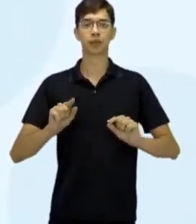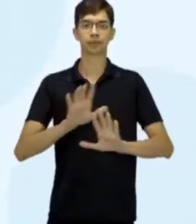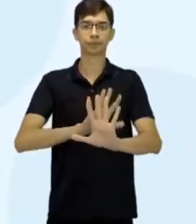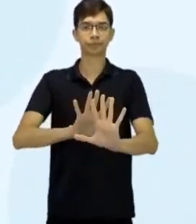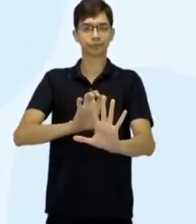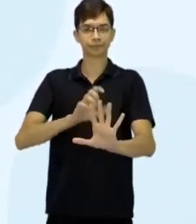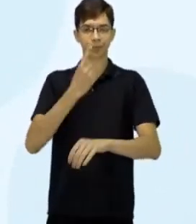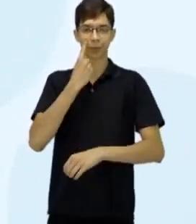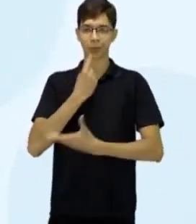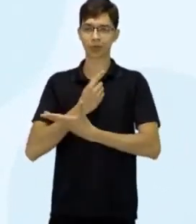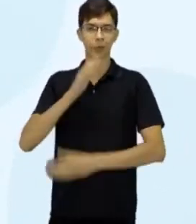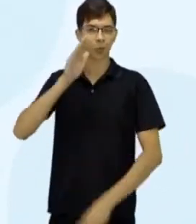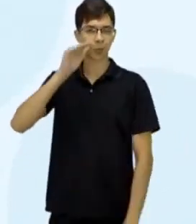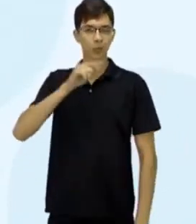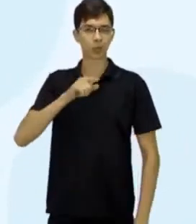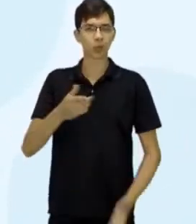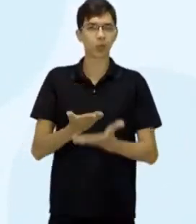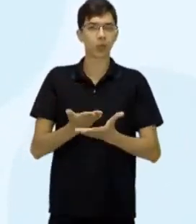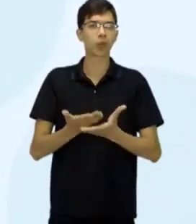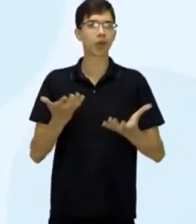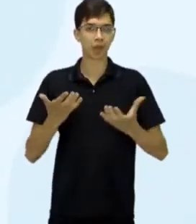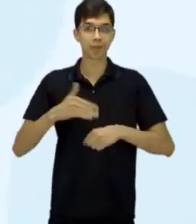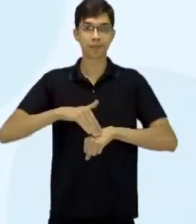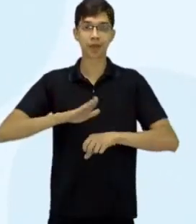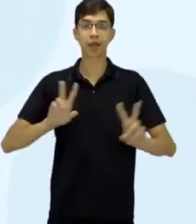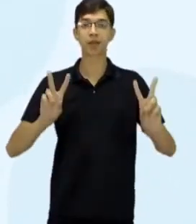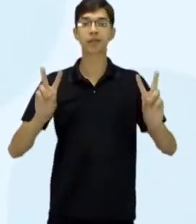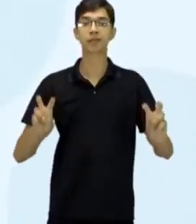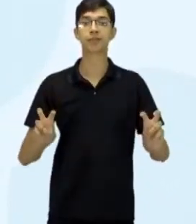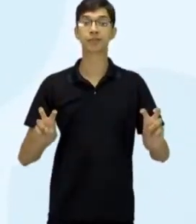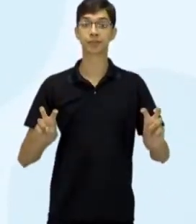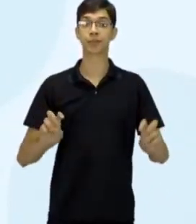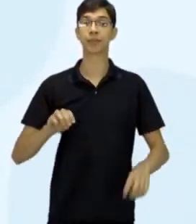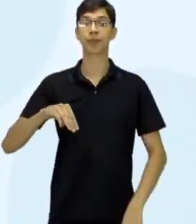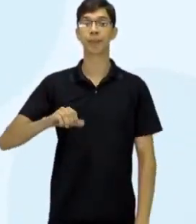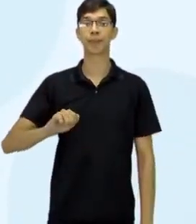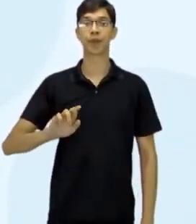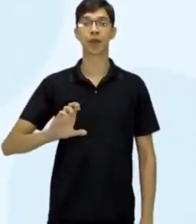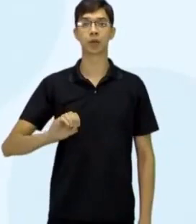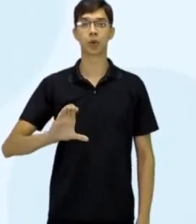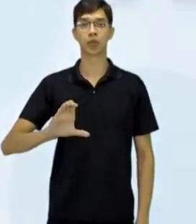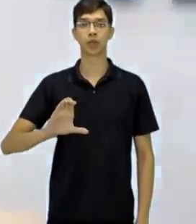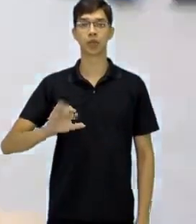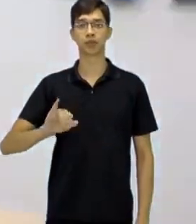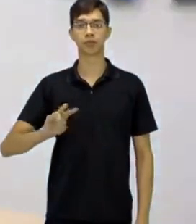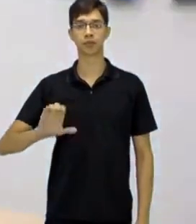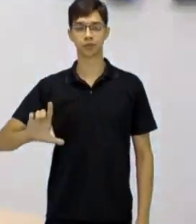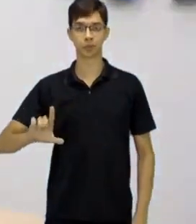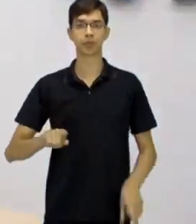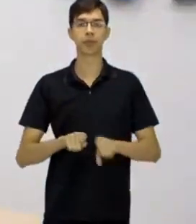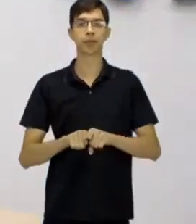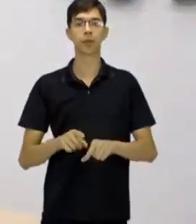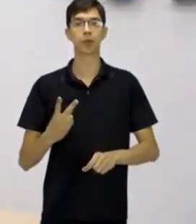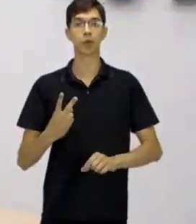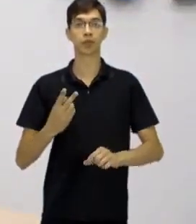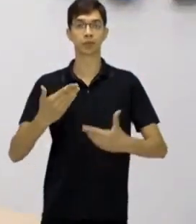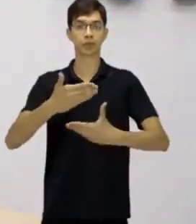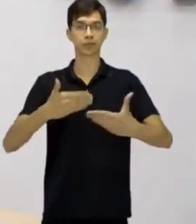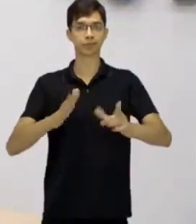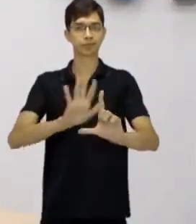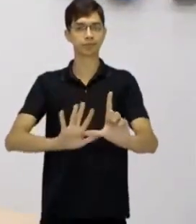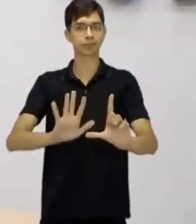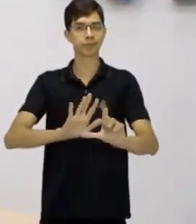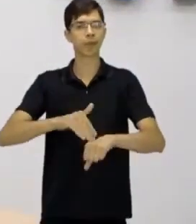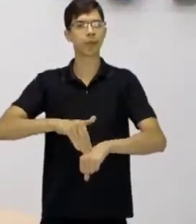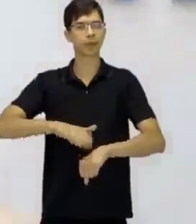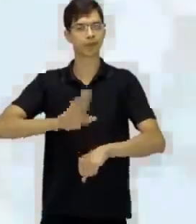ler ali, né? Estudar um pouco mais sobre o Marco Civil. E aí, a gente tem dois slides a mais. Dois. Um deles é a proposta